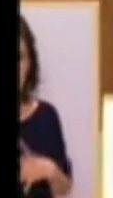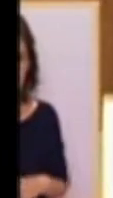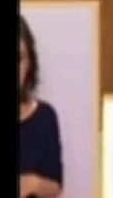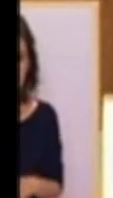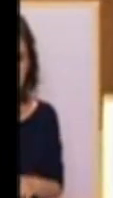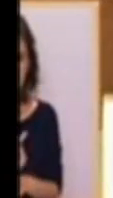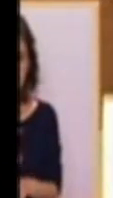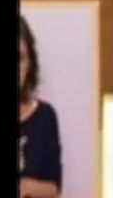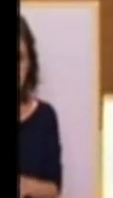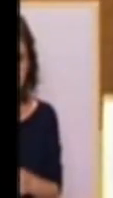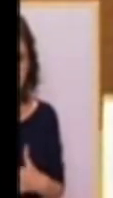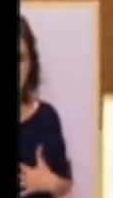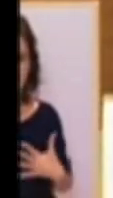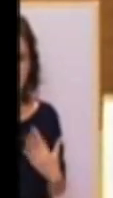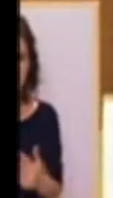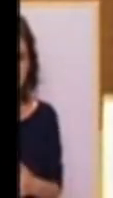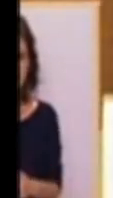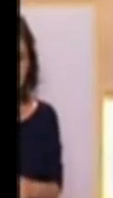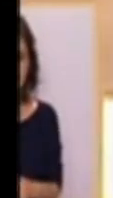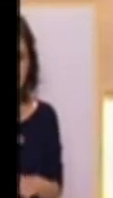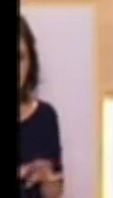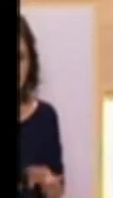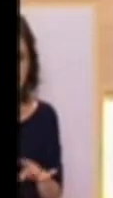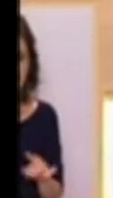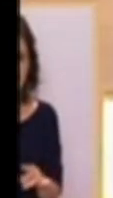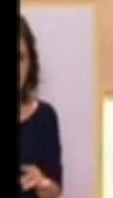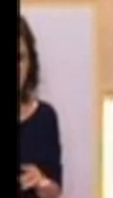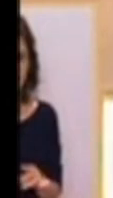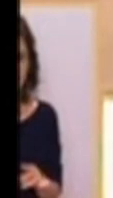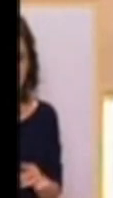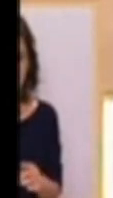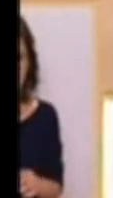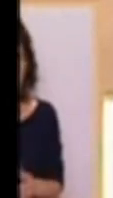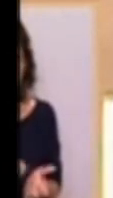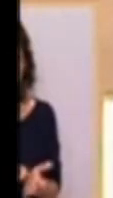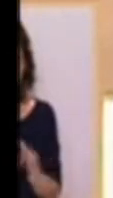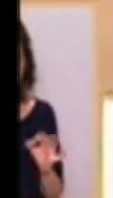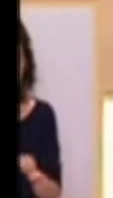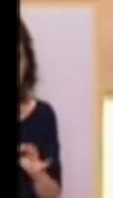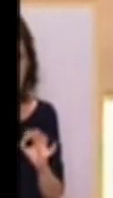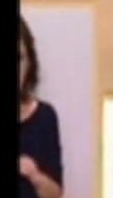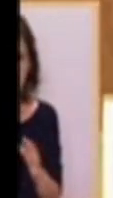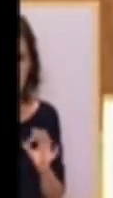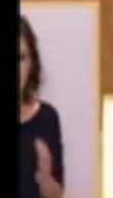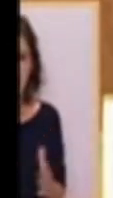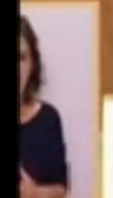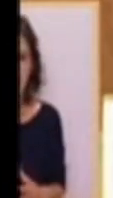ver um momento muito emocionante em que a nossa Vanessa fazia o mendigo e depois acabava com uma canção absolutamente